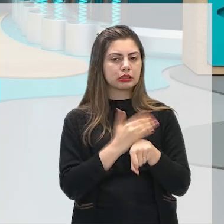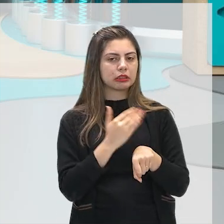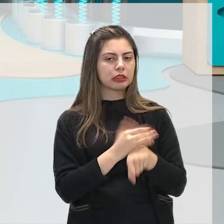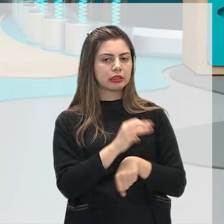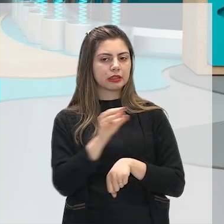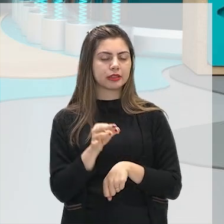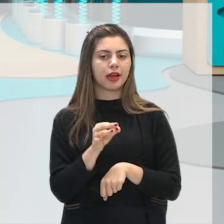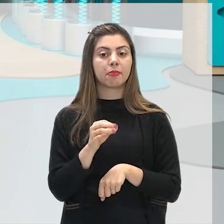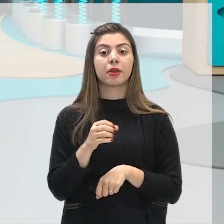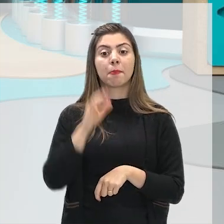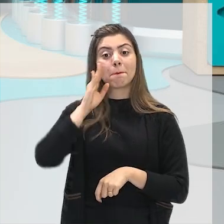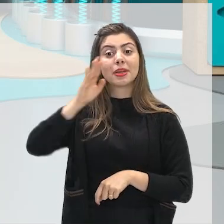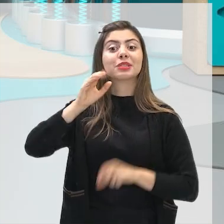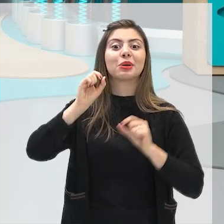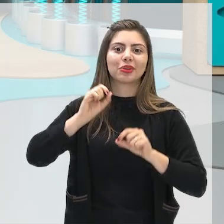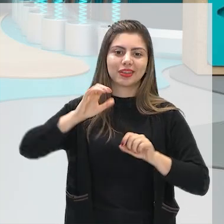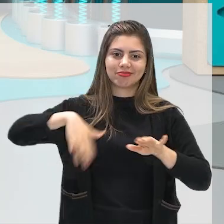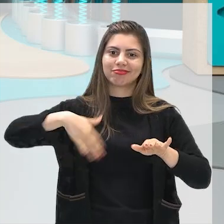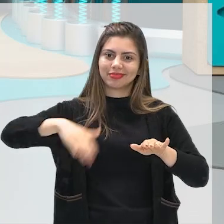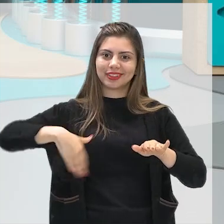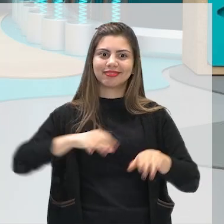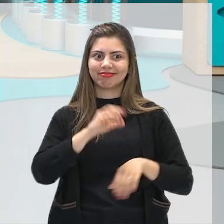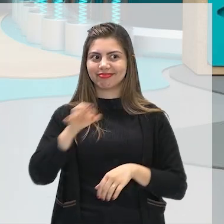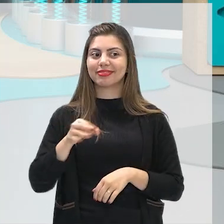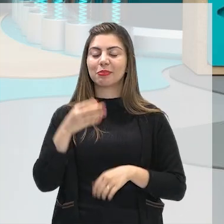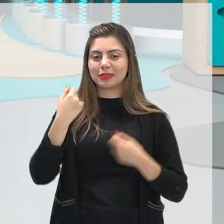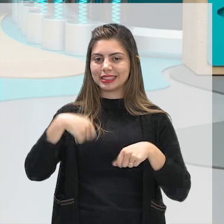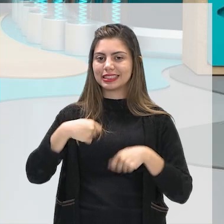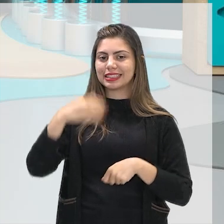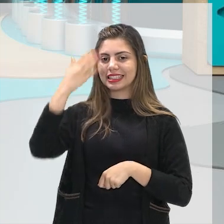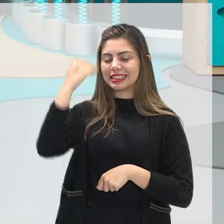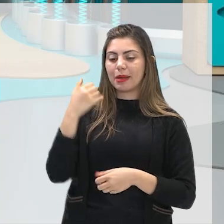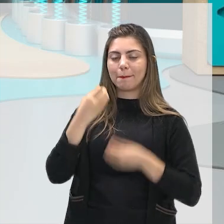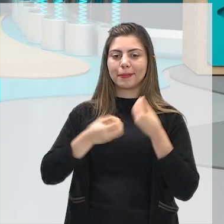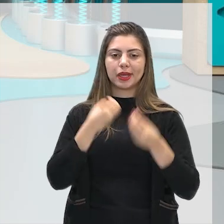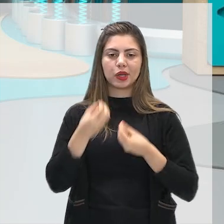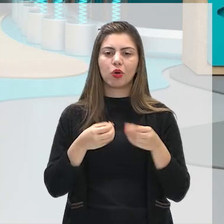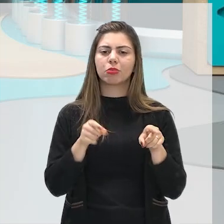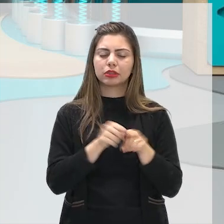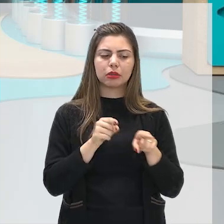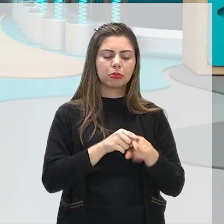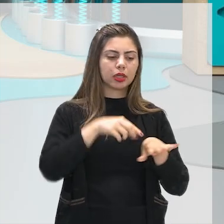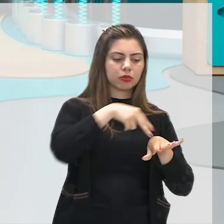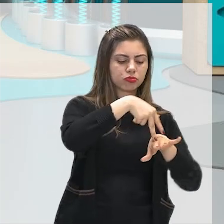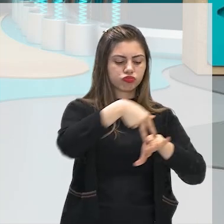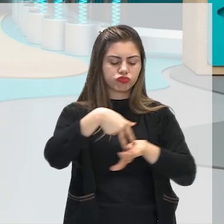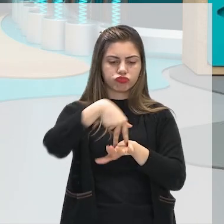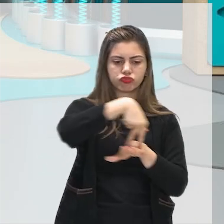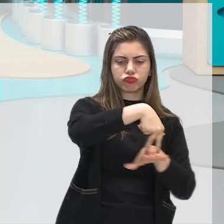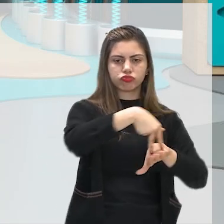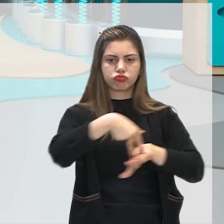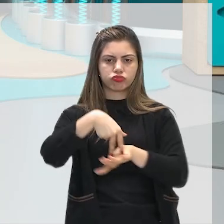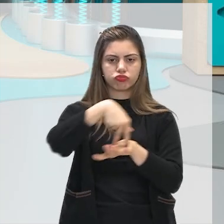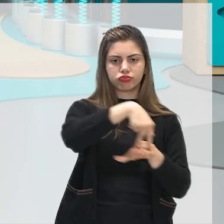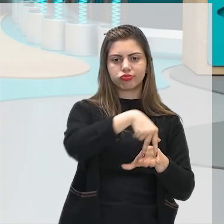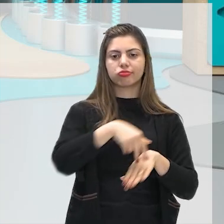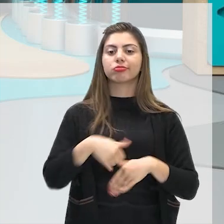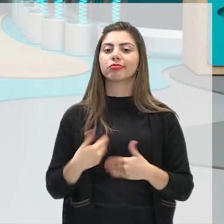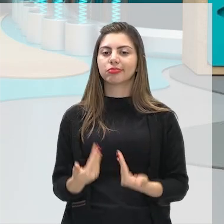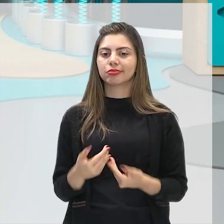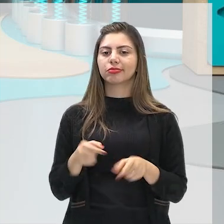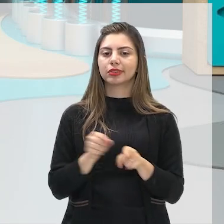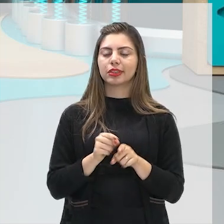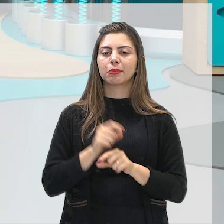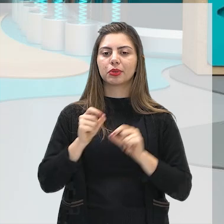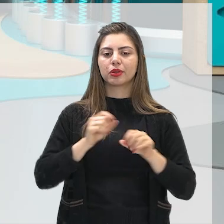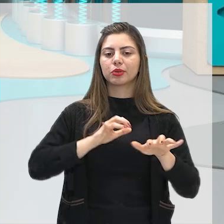Saber nadar é um deles, tá? Então você precisa saber como se equilibrar em cima da prancha, bem como